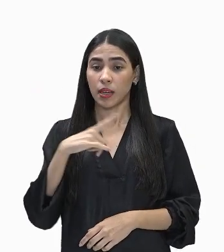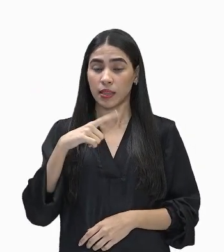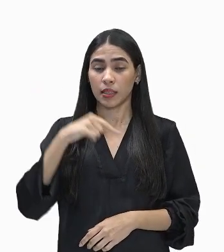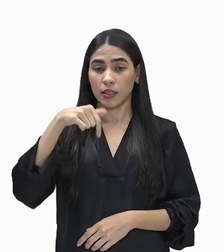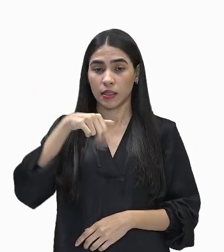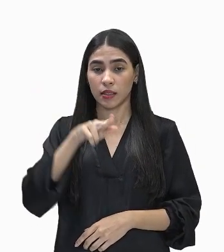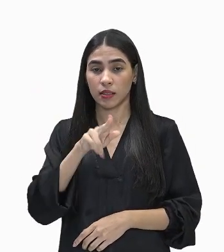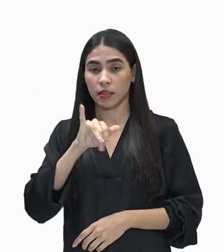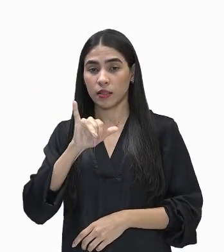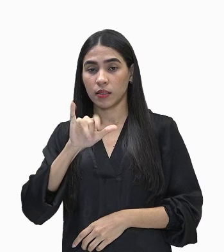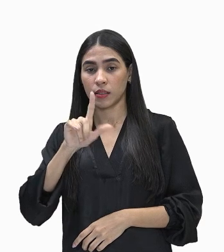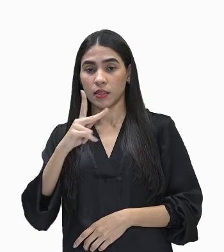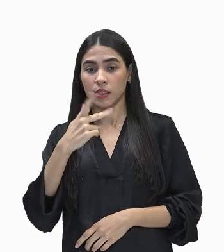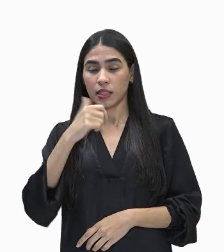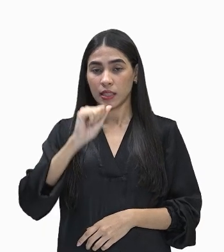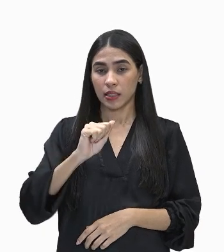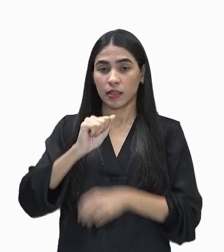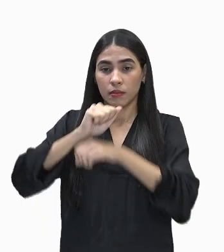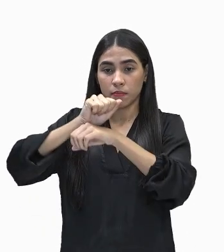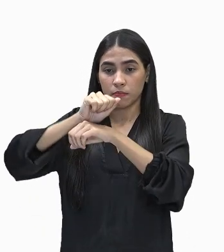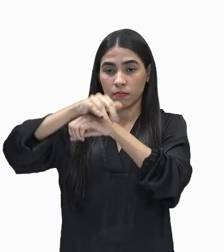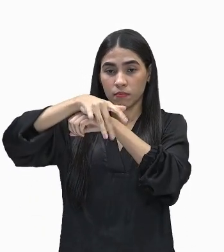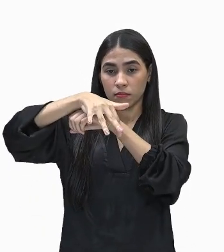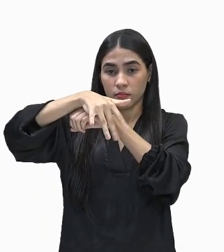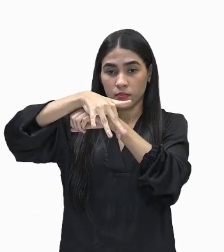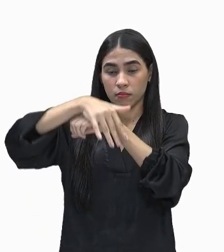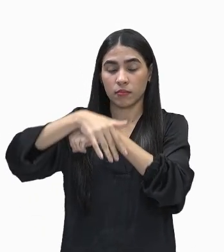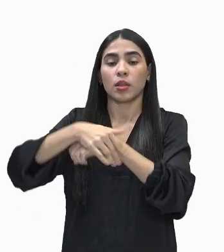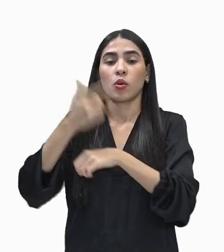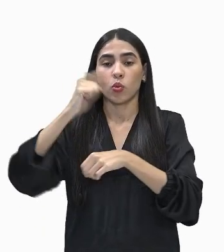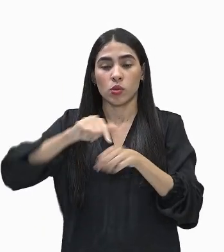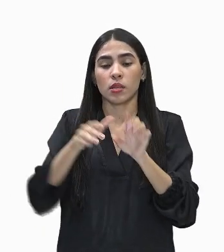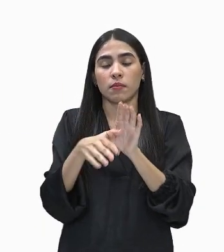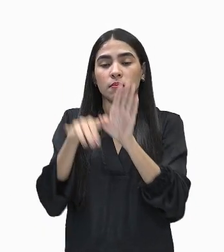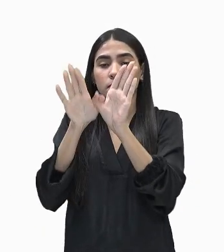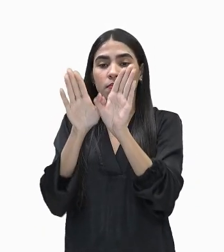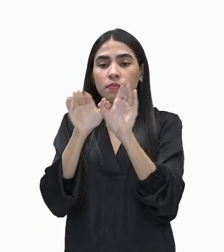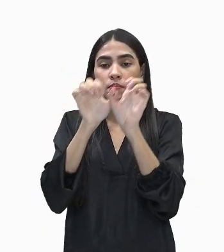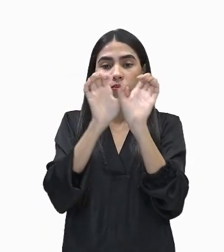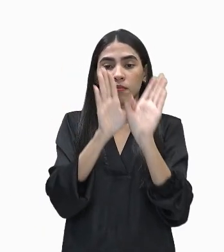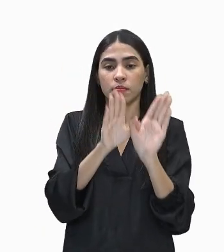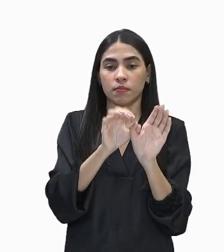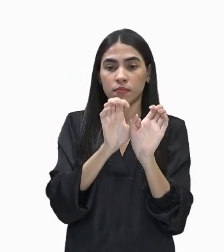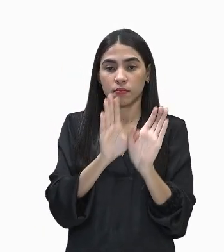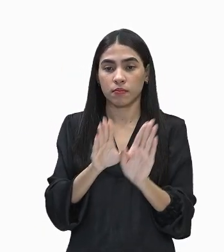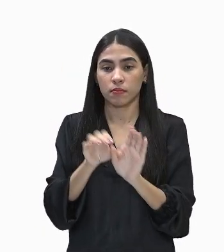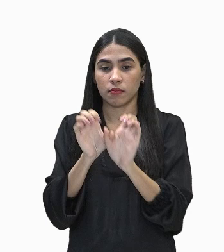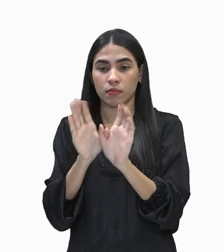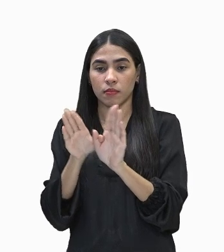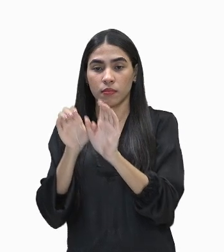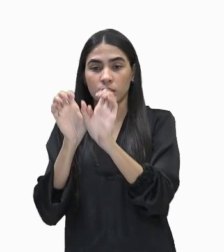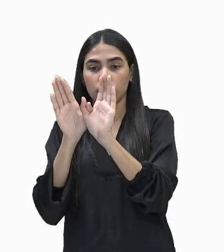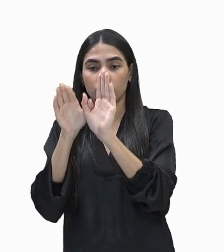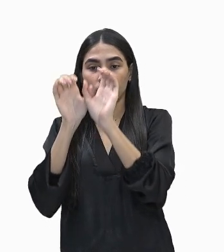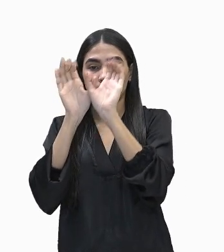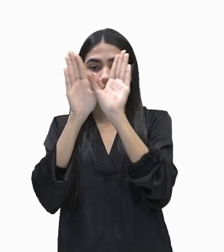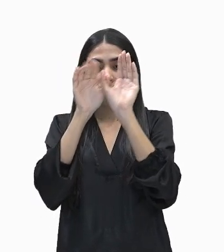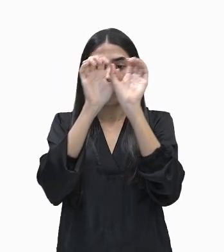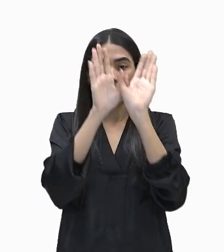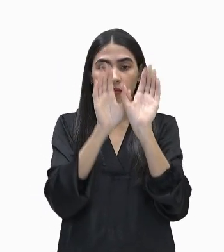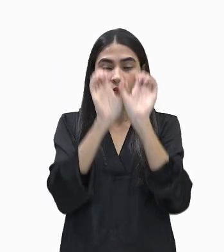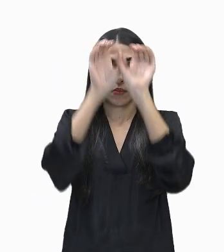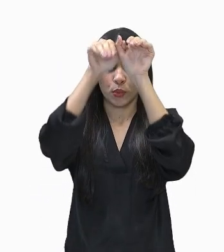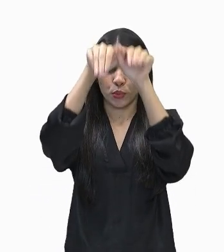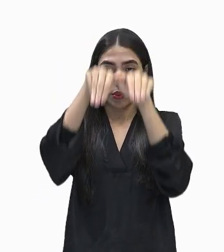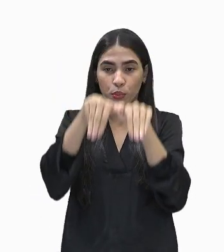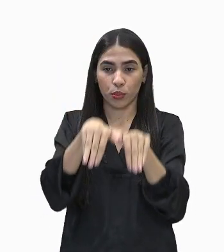que está no externo e é essencial para o voo desse indivíduo. Isso vai propiciar, alavancar o voo